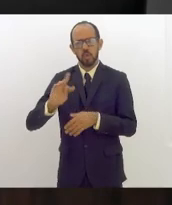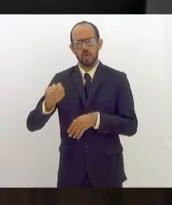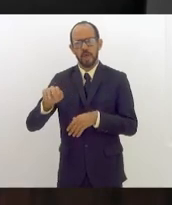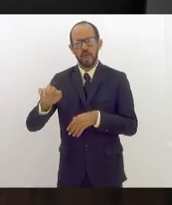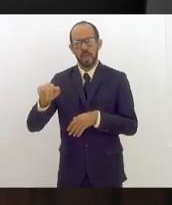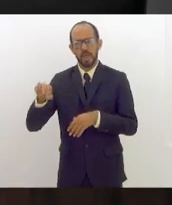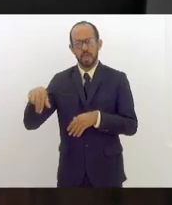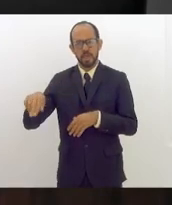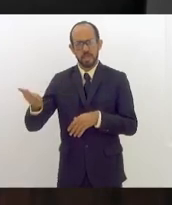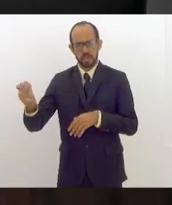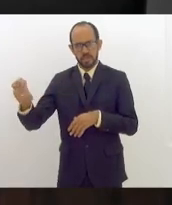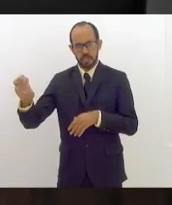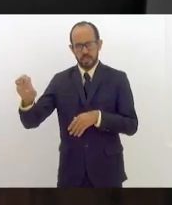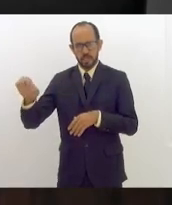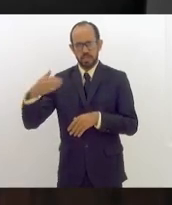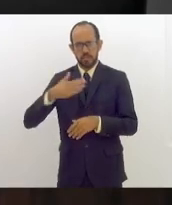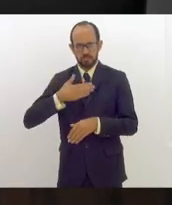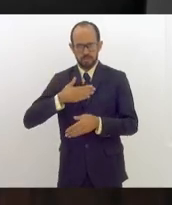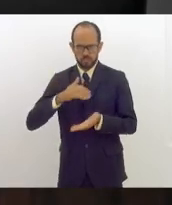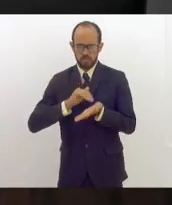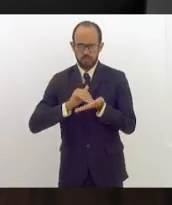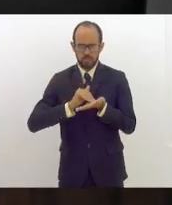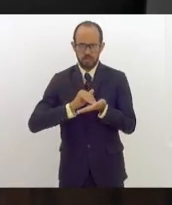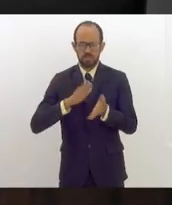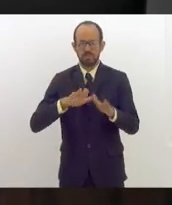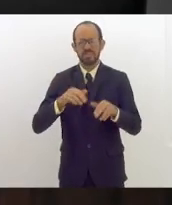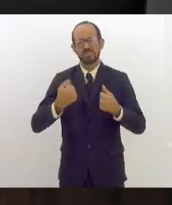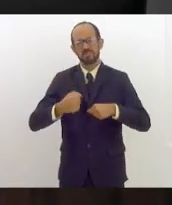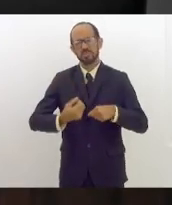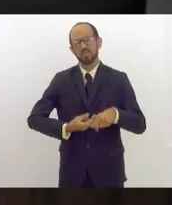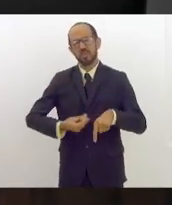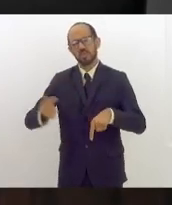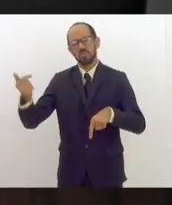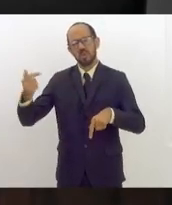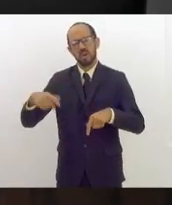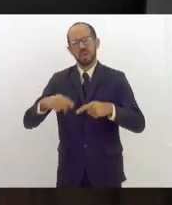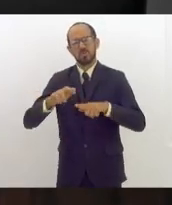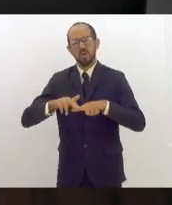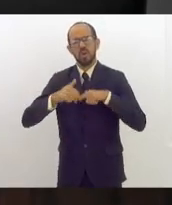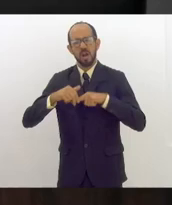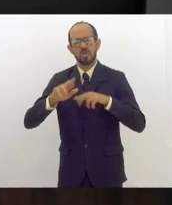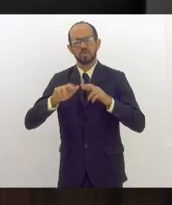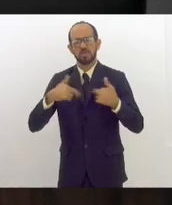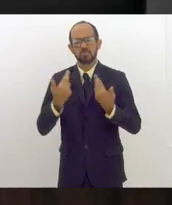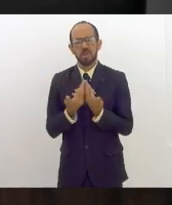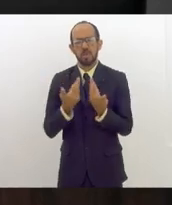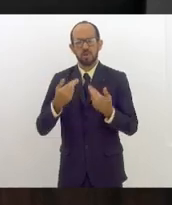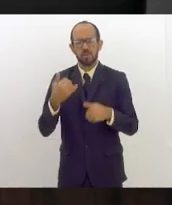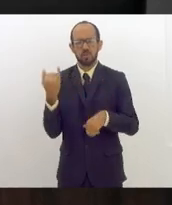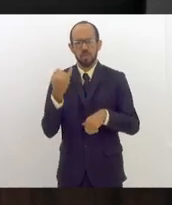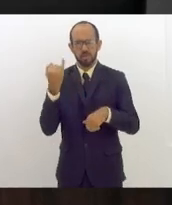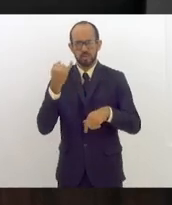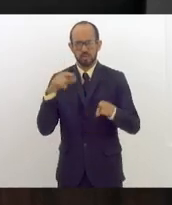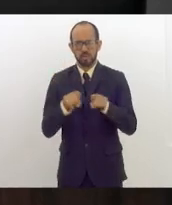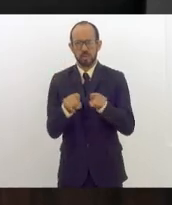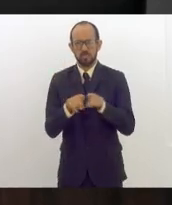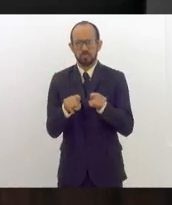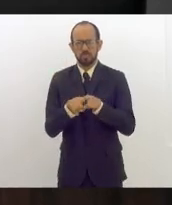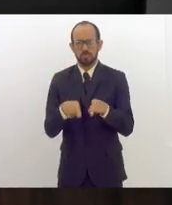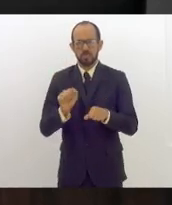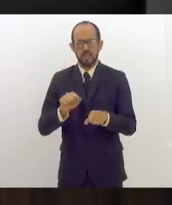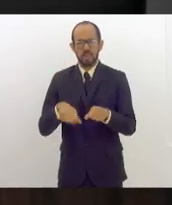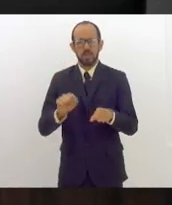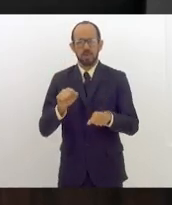conosco no gabinete mas ele tinha uma reunião importante e ele teve que sair também está conosco presidente da